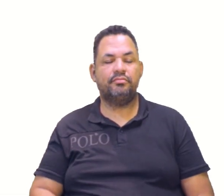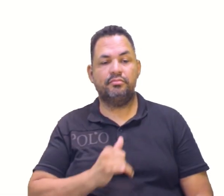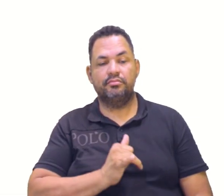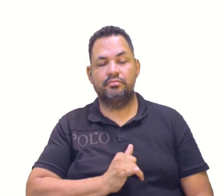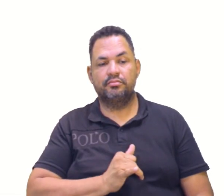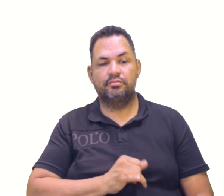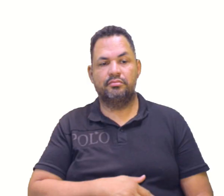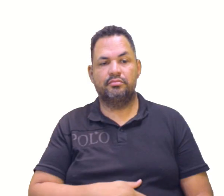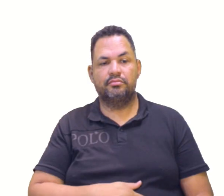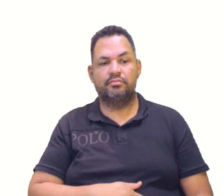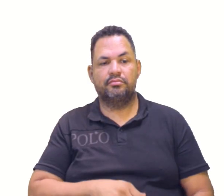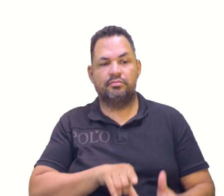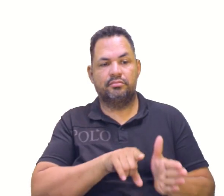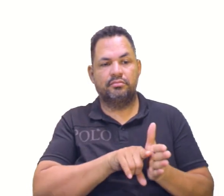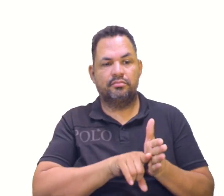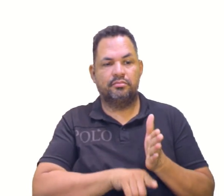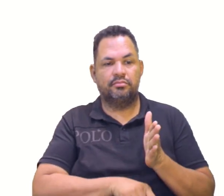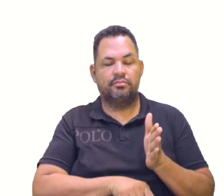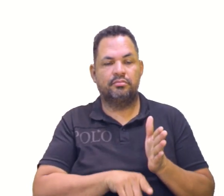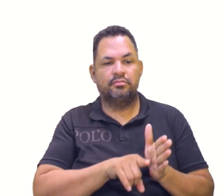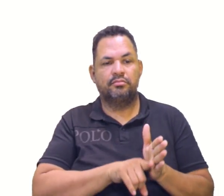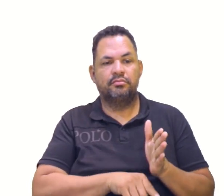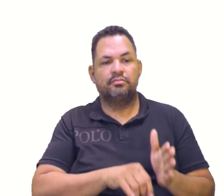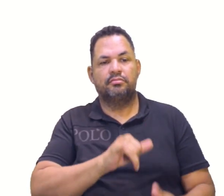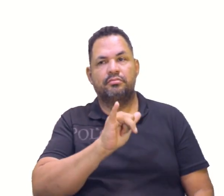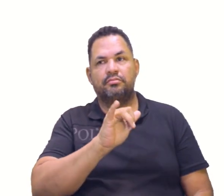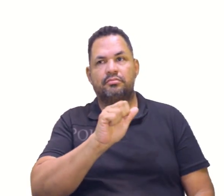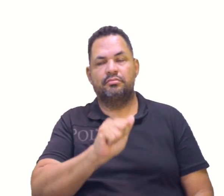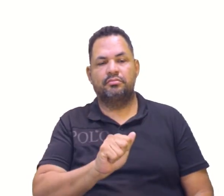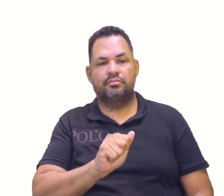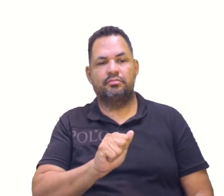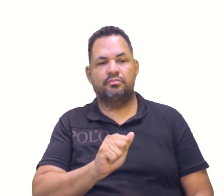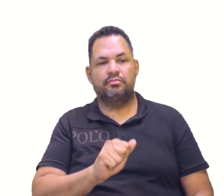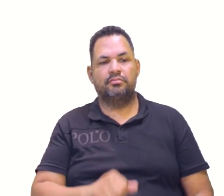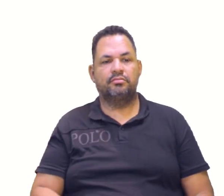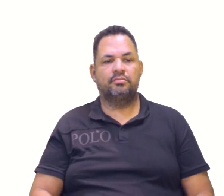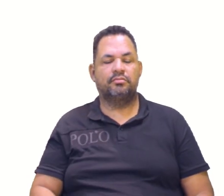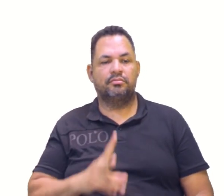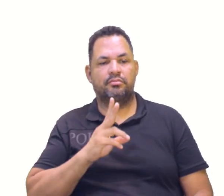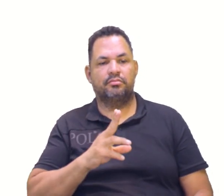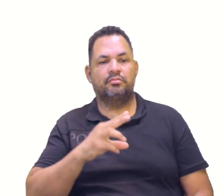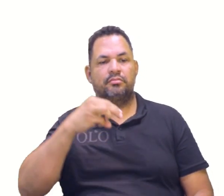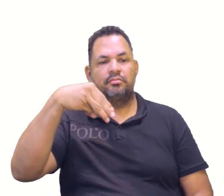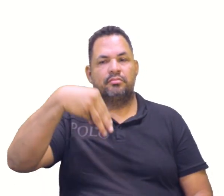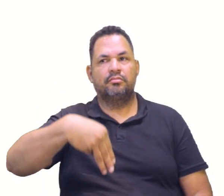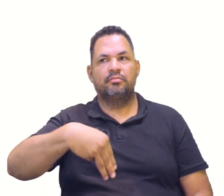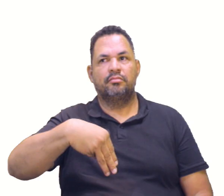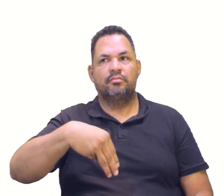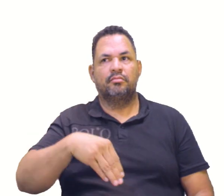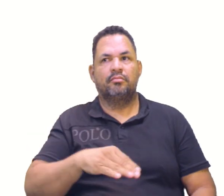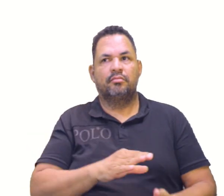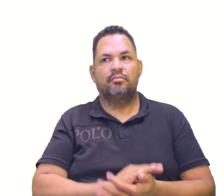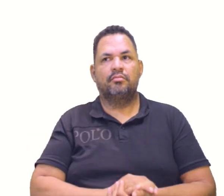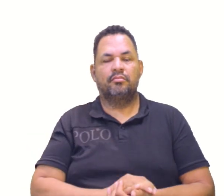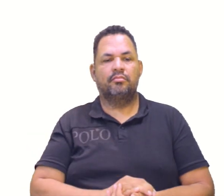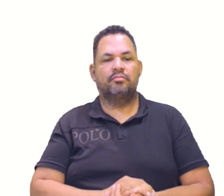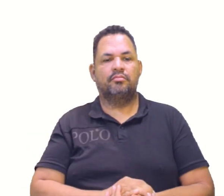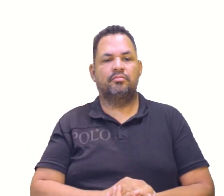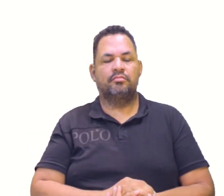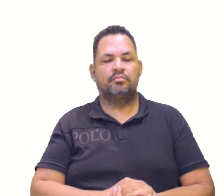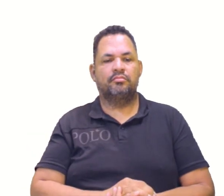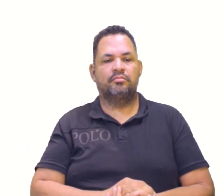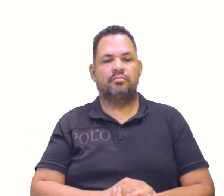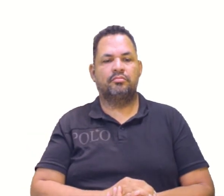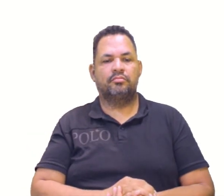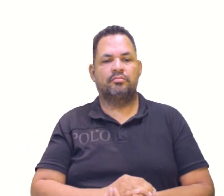tá? Menos o y do A. Quem é o y do A? 4. 4. Igual ao m. Quem é m? Coeficiente 2. angular, é